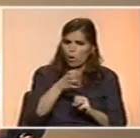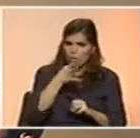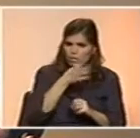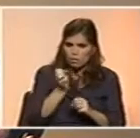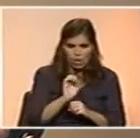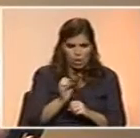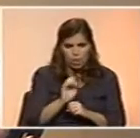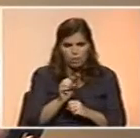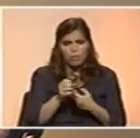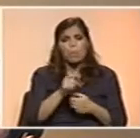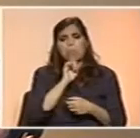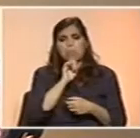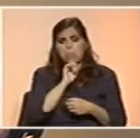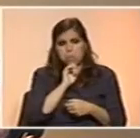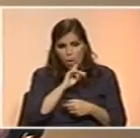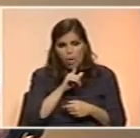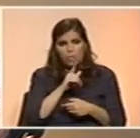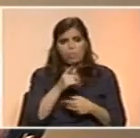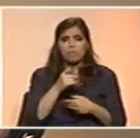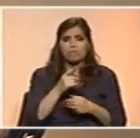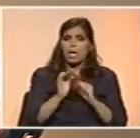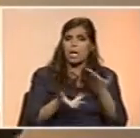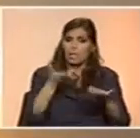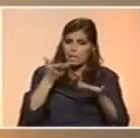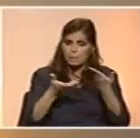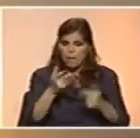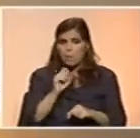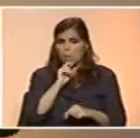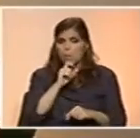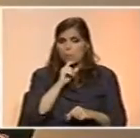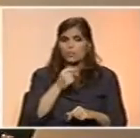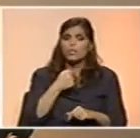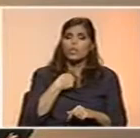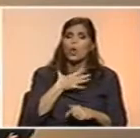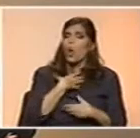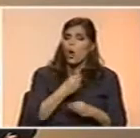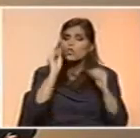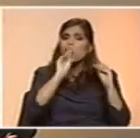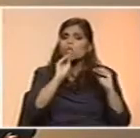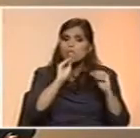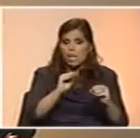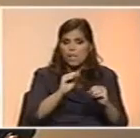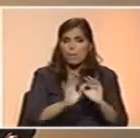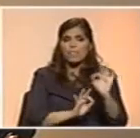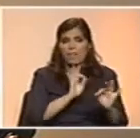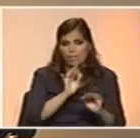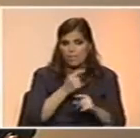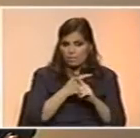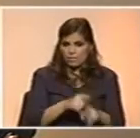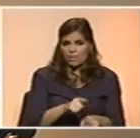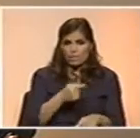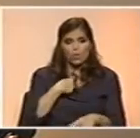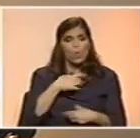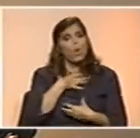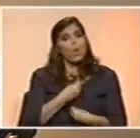O regime vegetariano pode ser uma dieta equilibrada. Mas vai-me aconselhar Eu não gosto de aconselhar uma dieta. Eu gosto